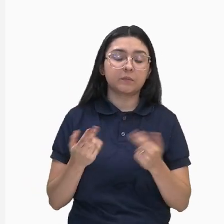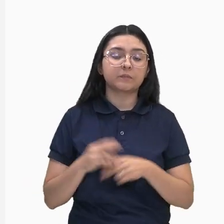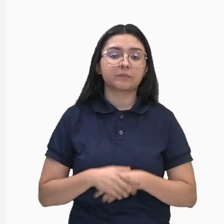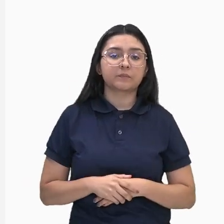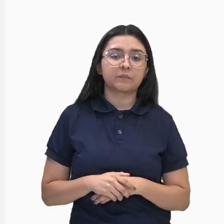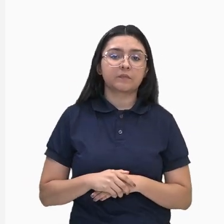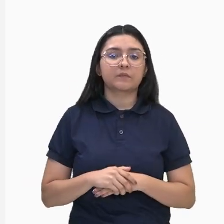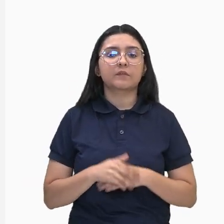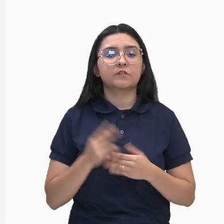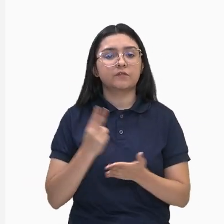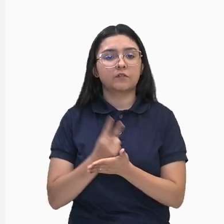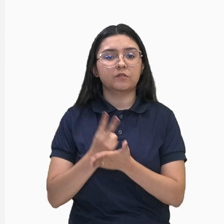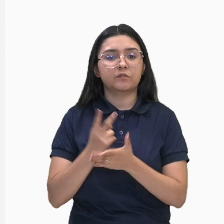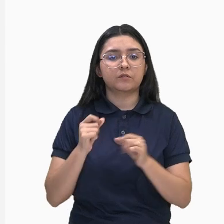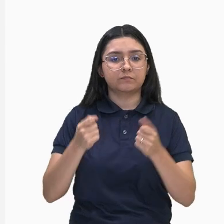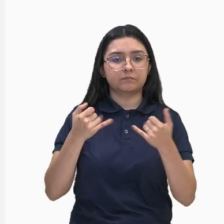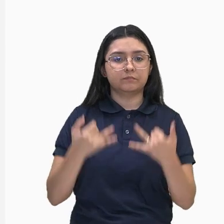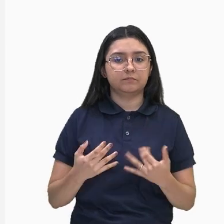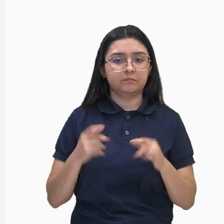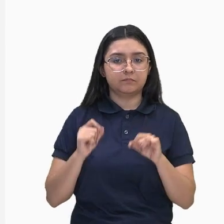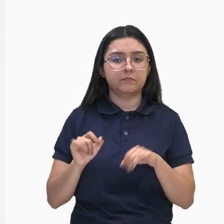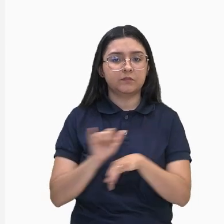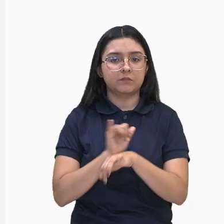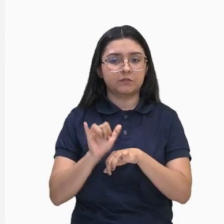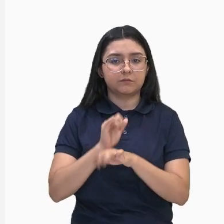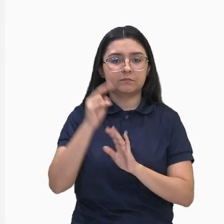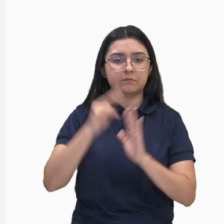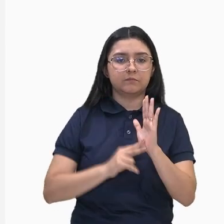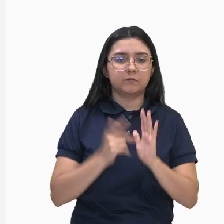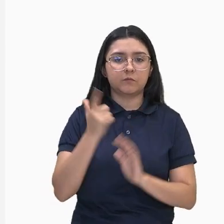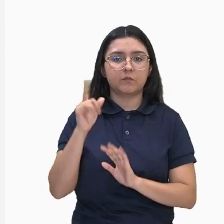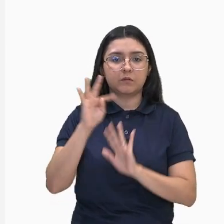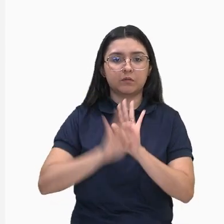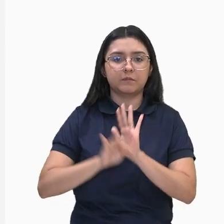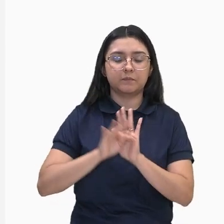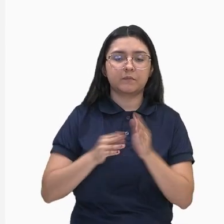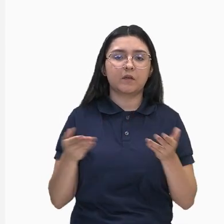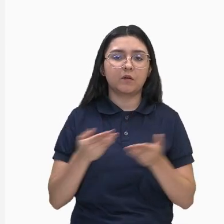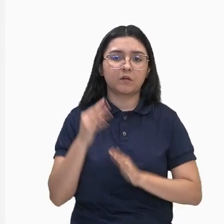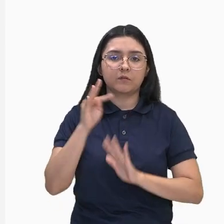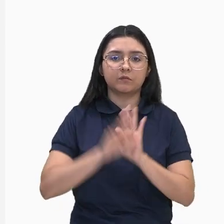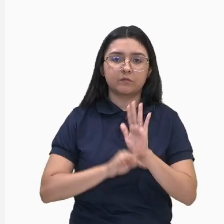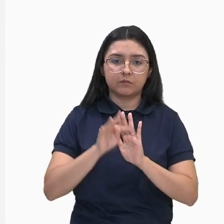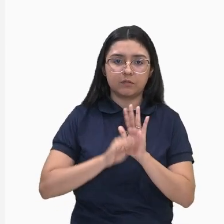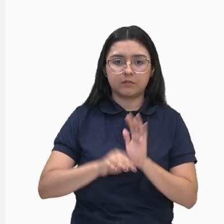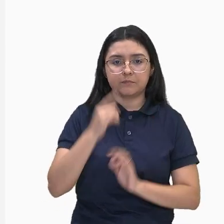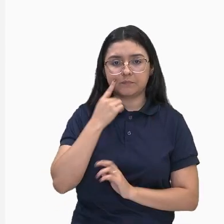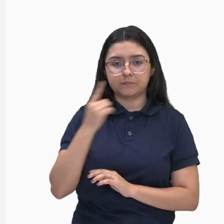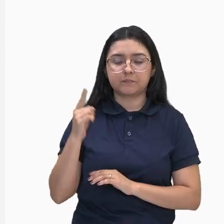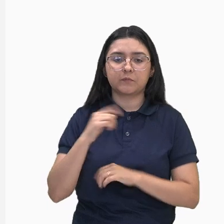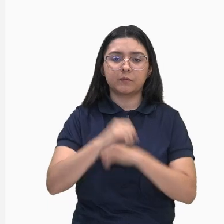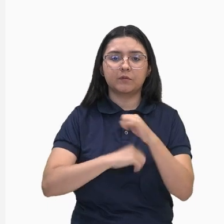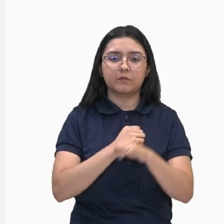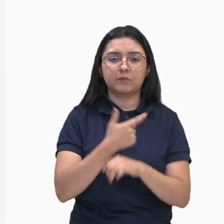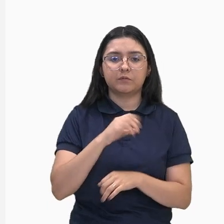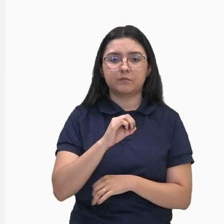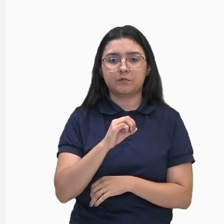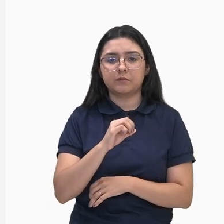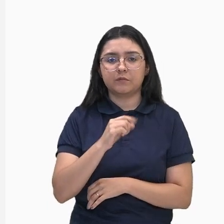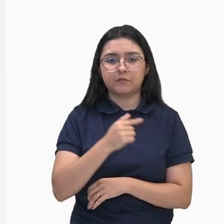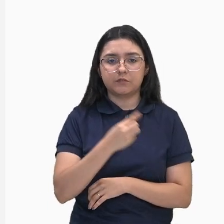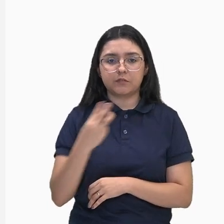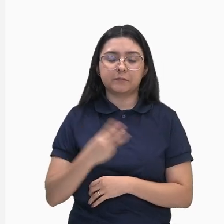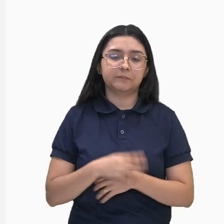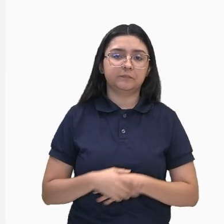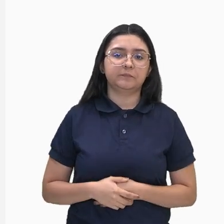essa estratégia de leitura com o próximo texto. Agora a gente vai ter um texto do Enem de 2023.